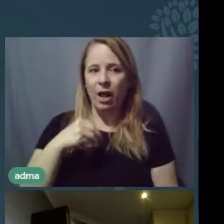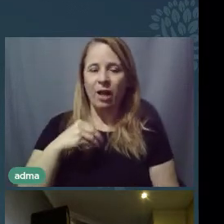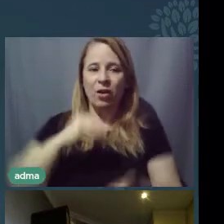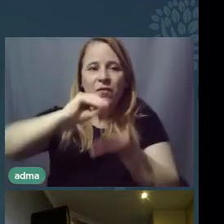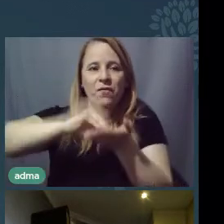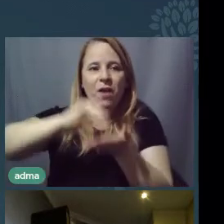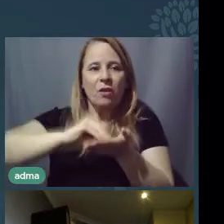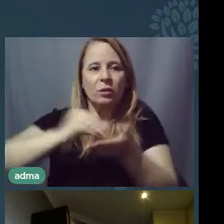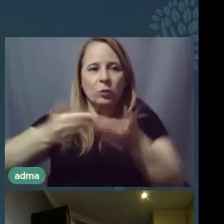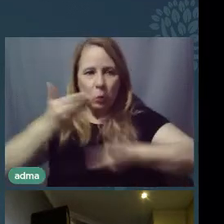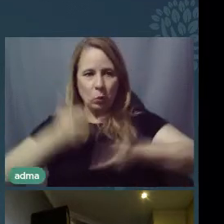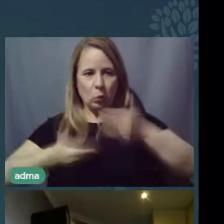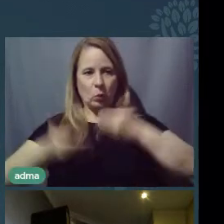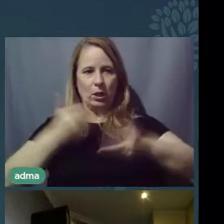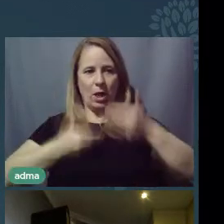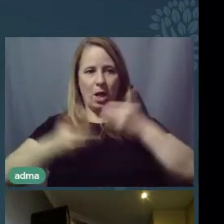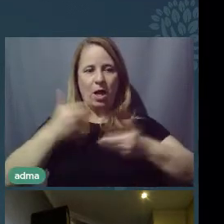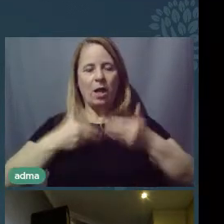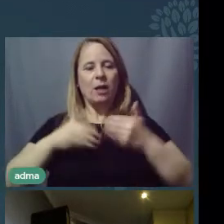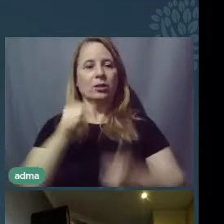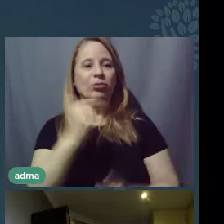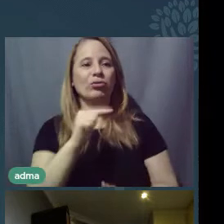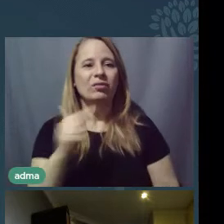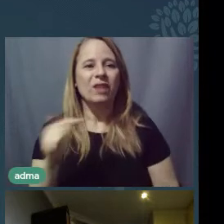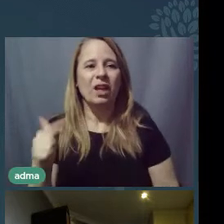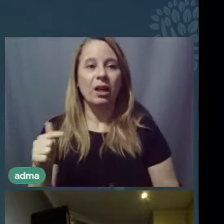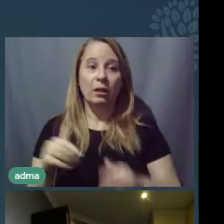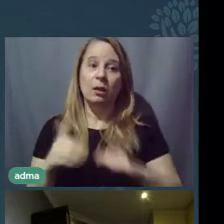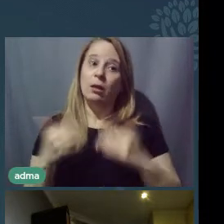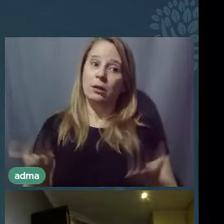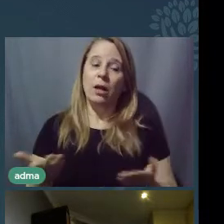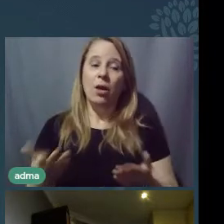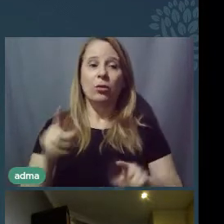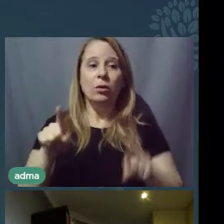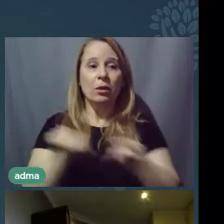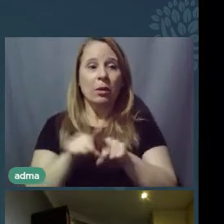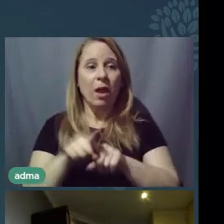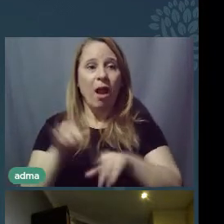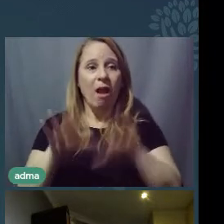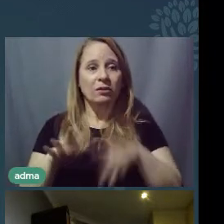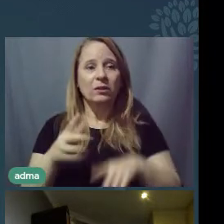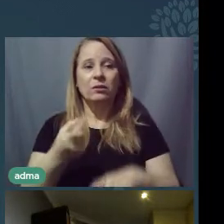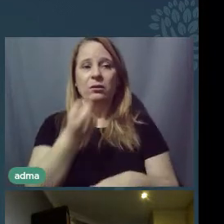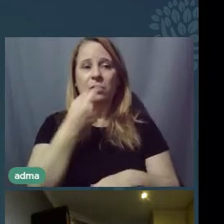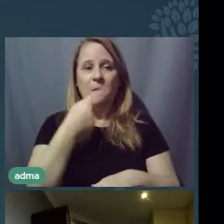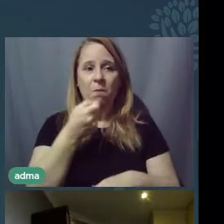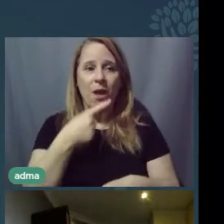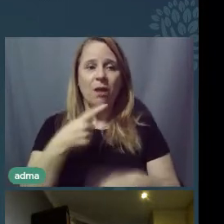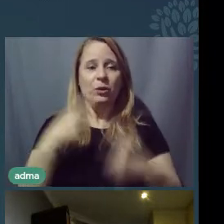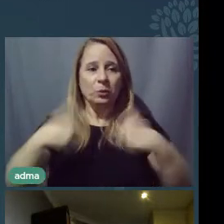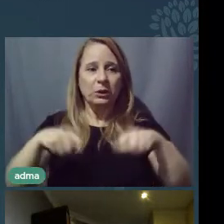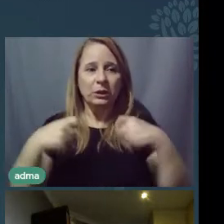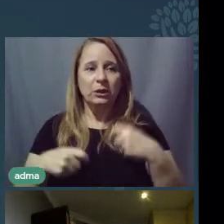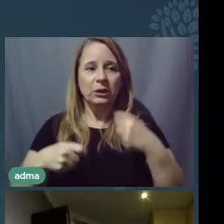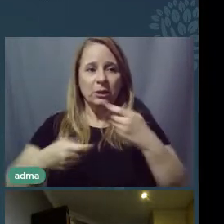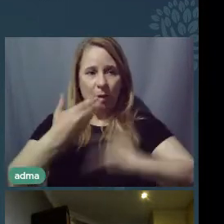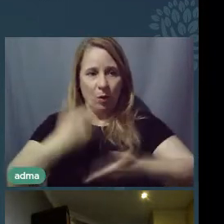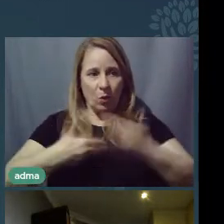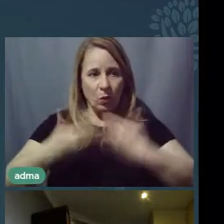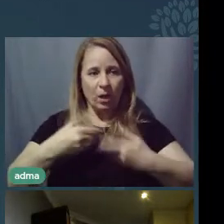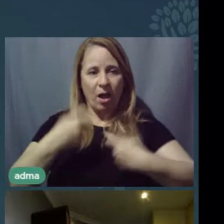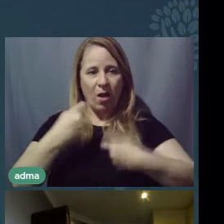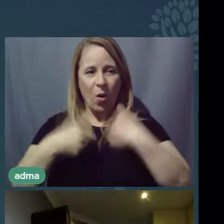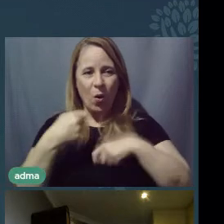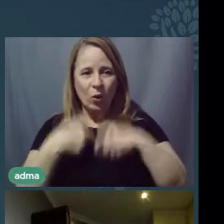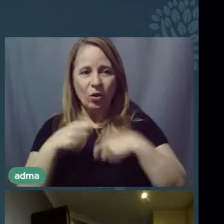clínico que esses pacientes têm. Então, dependendo da quantidade de medicamentos que esse paciente precisa para controlar a sua doença,